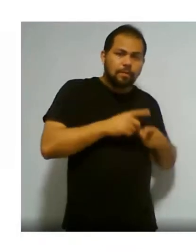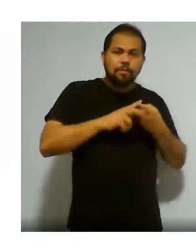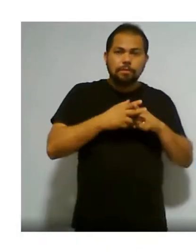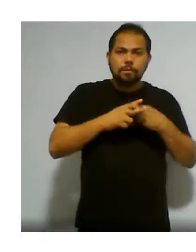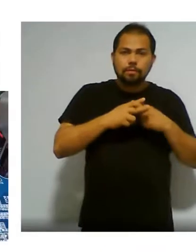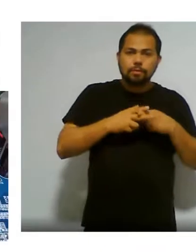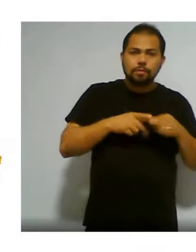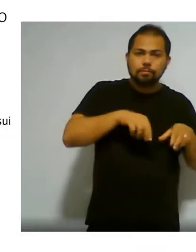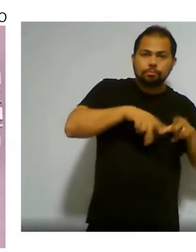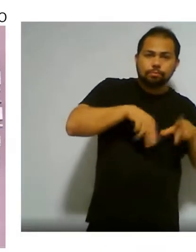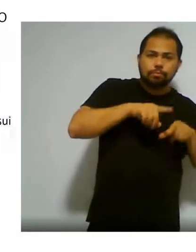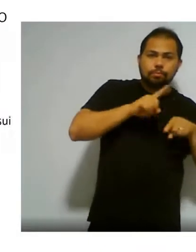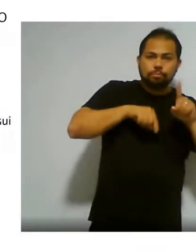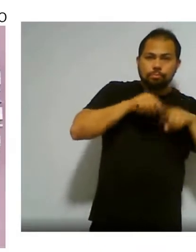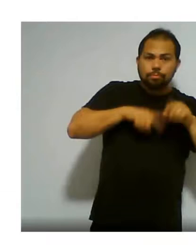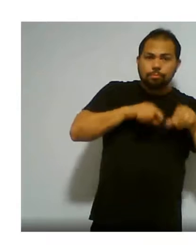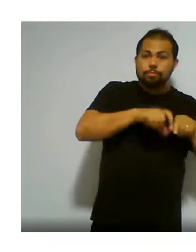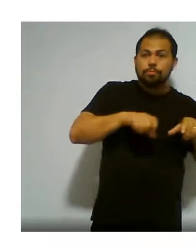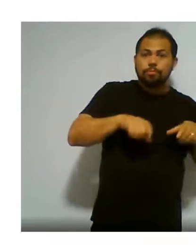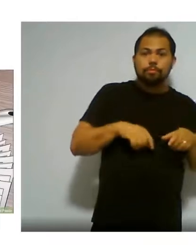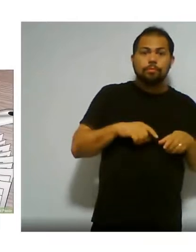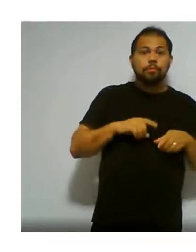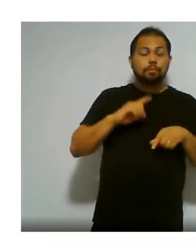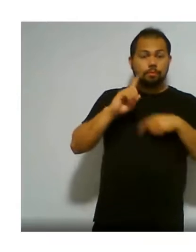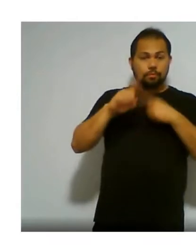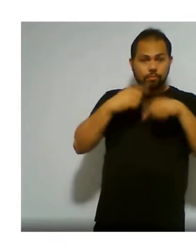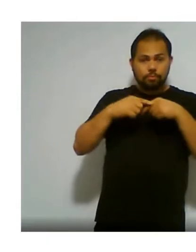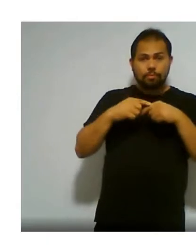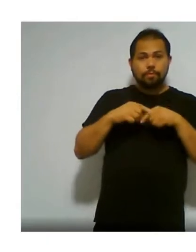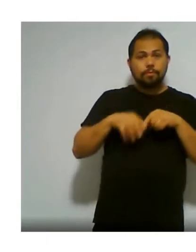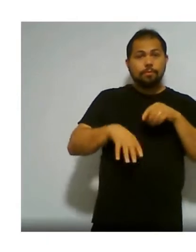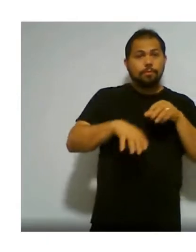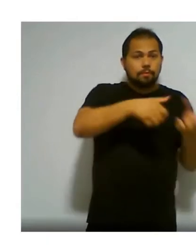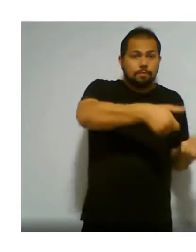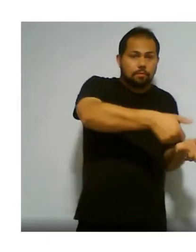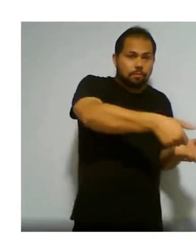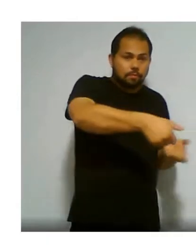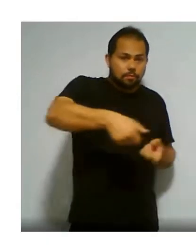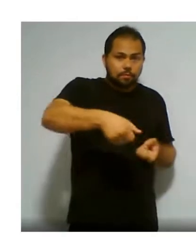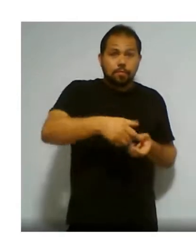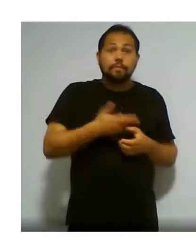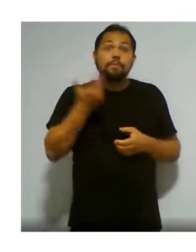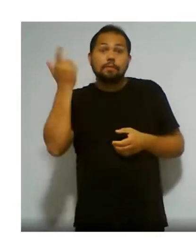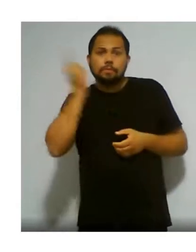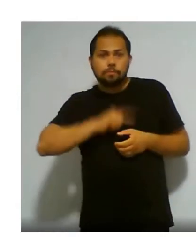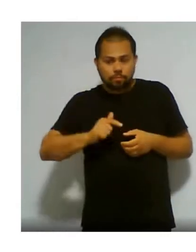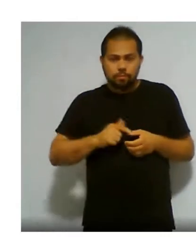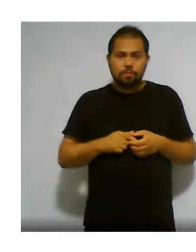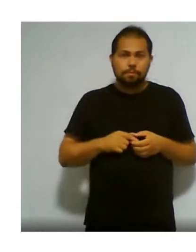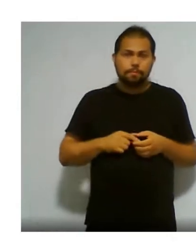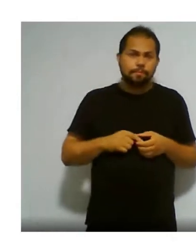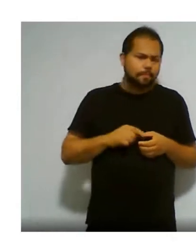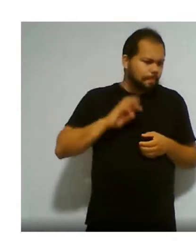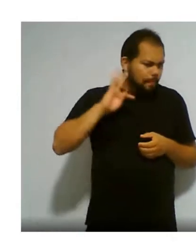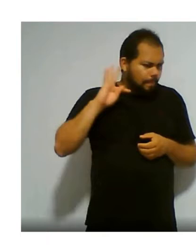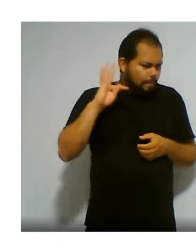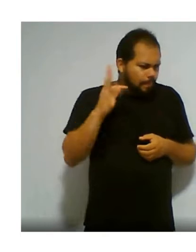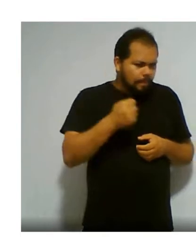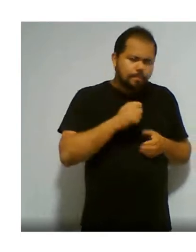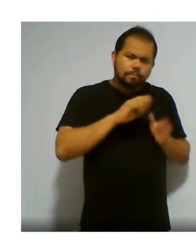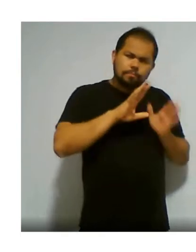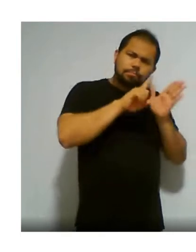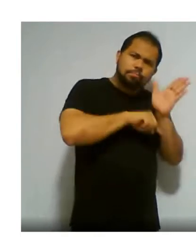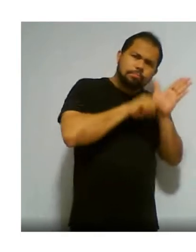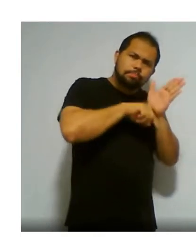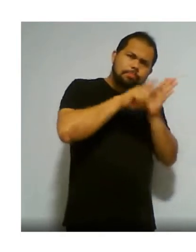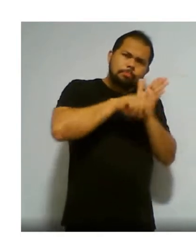Depois que você retirar essa tampa lateral, você vai conseguir retirar todos os conectores internos. Então